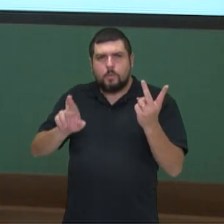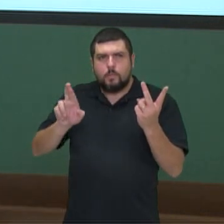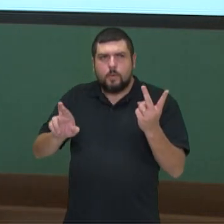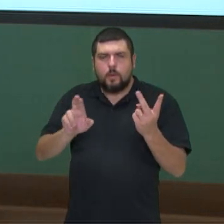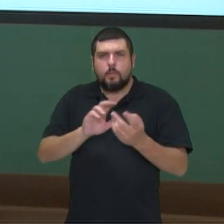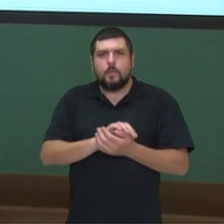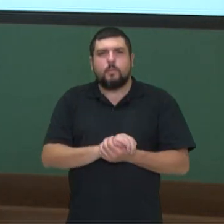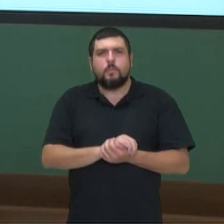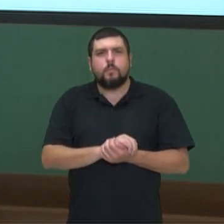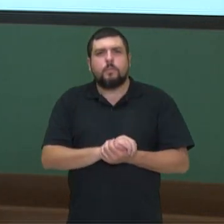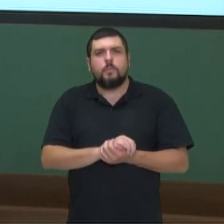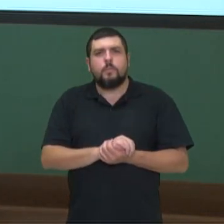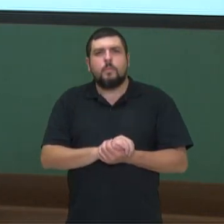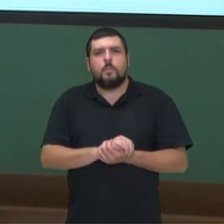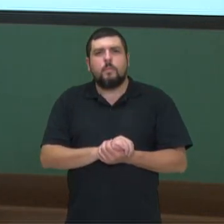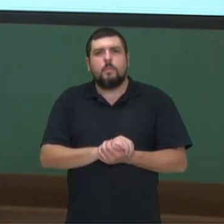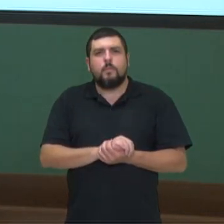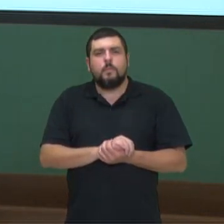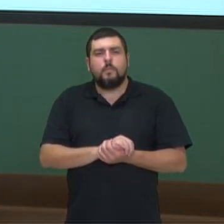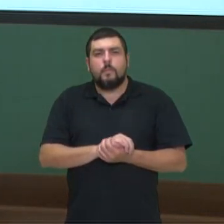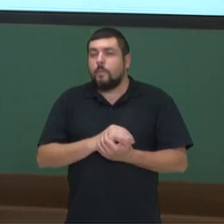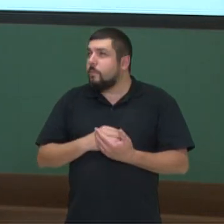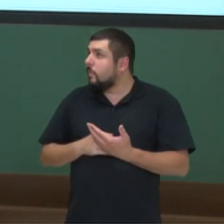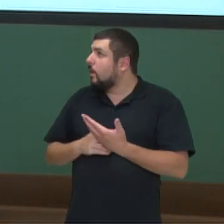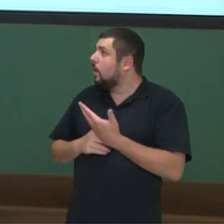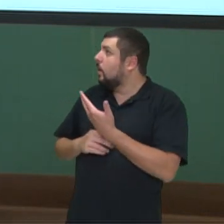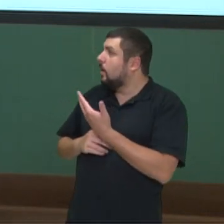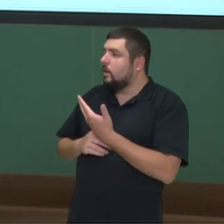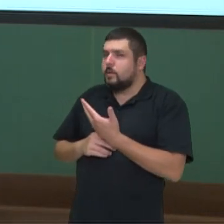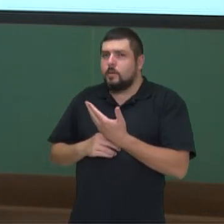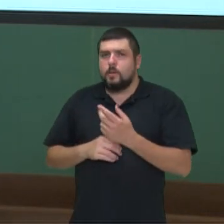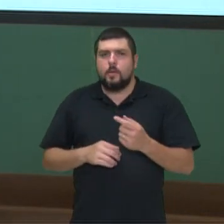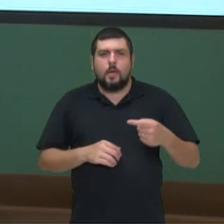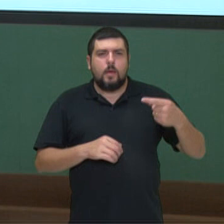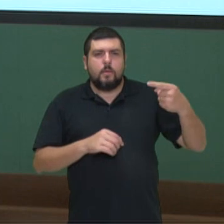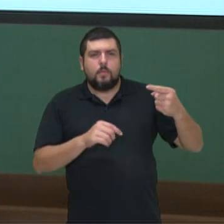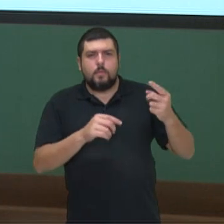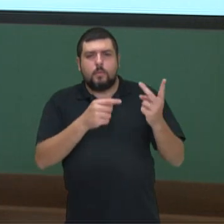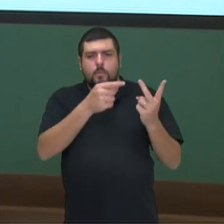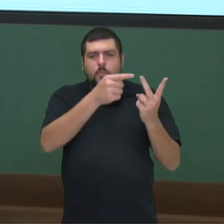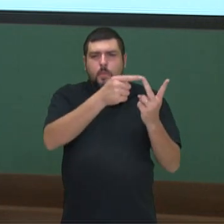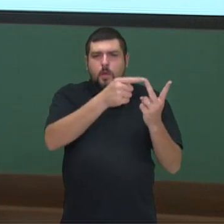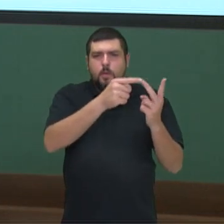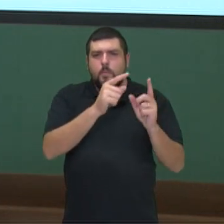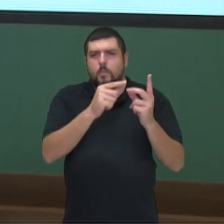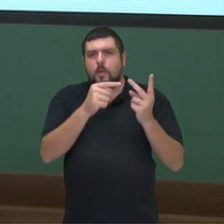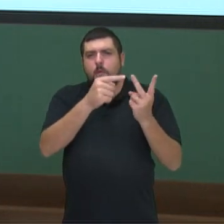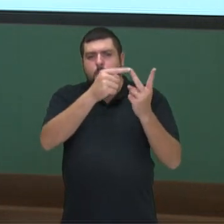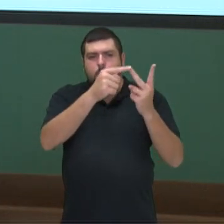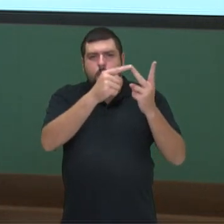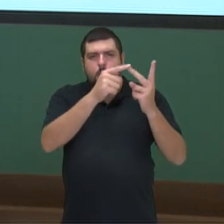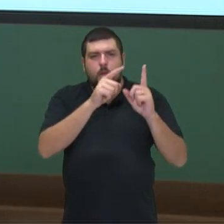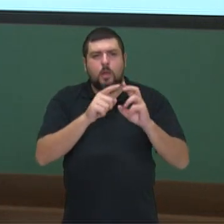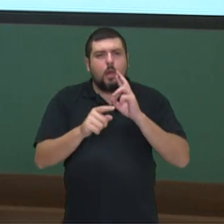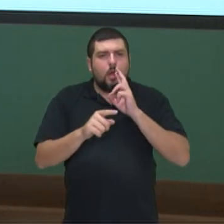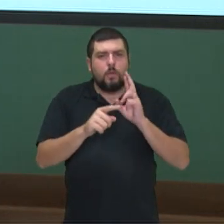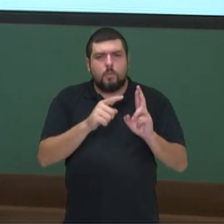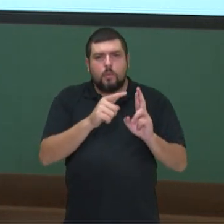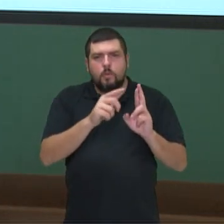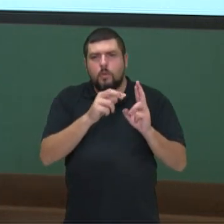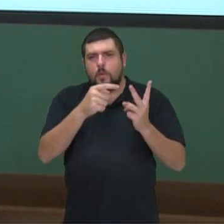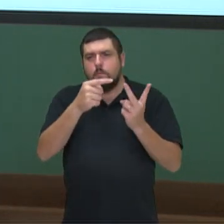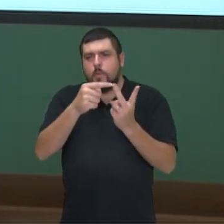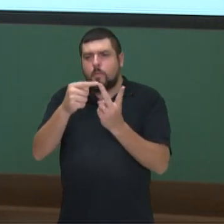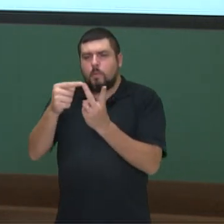professora colocou o resultado da primeira e copiou todo mundo que estava aqui em cima. Fez depois o resultado da segunda e